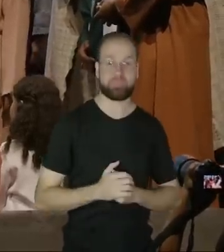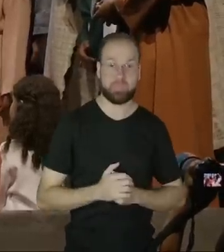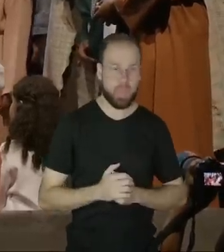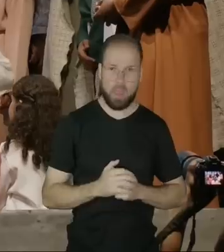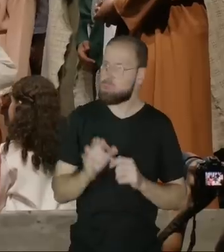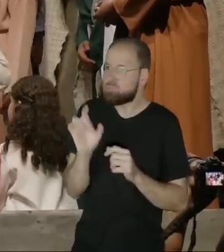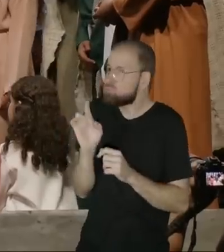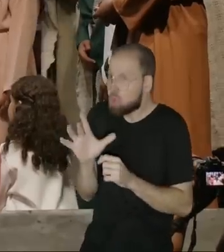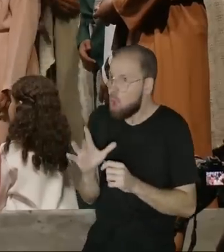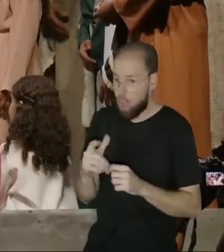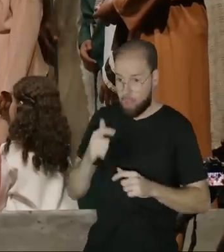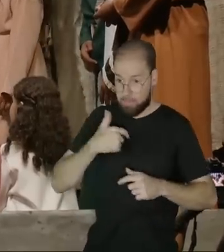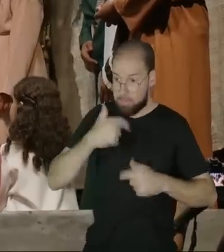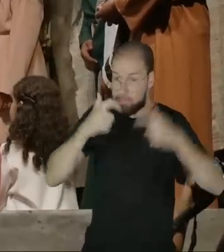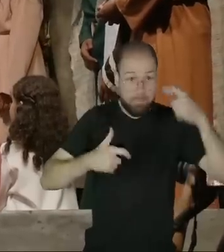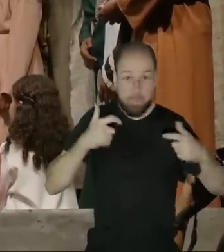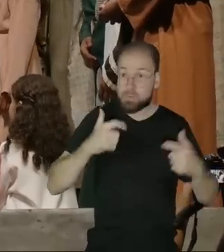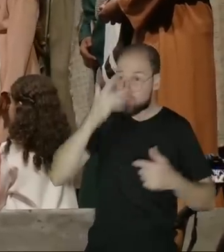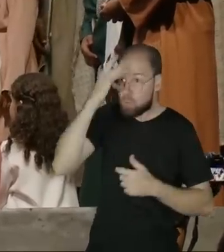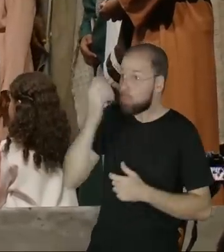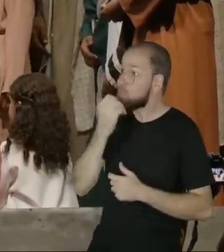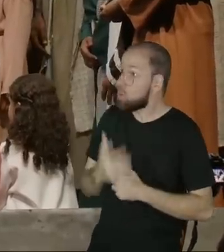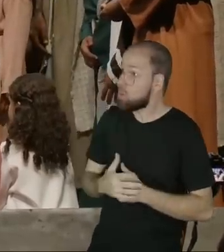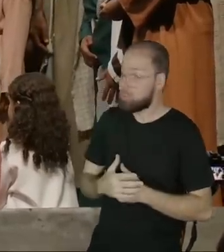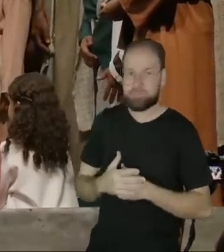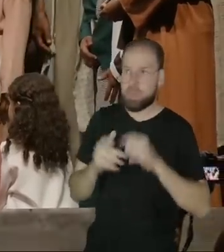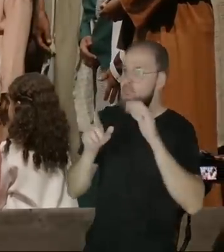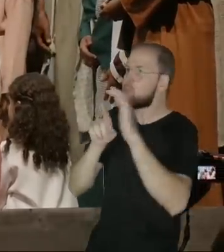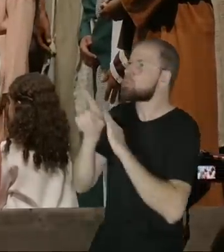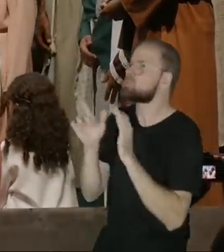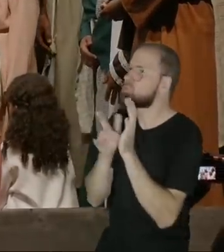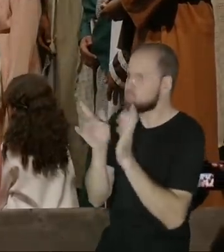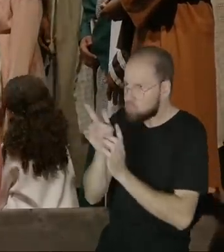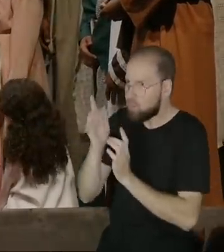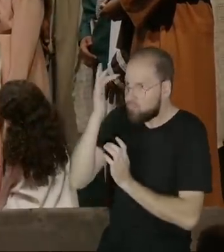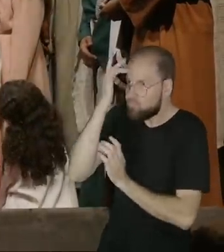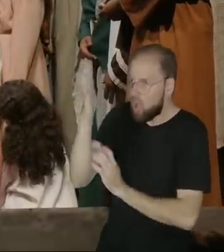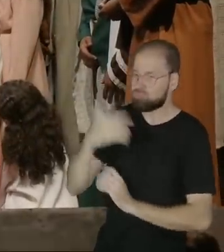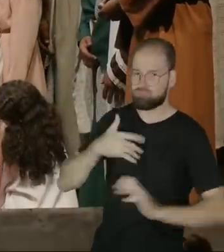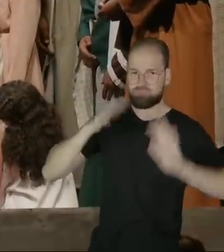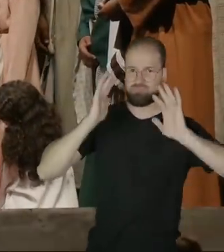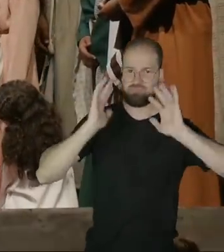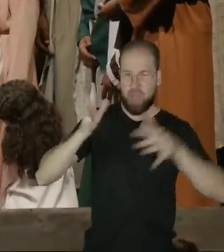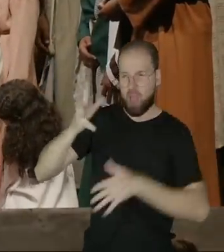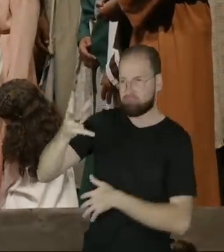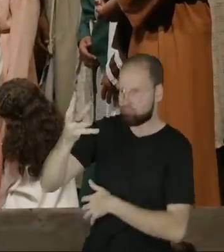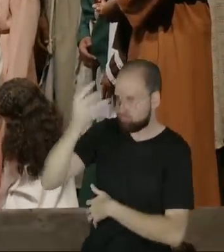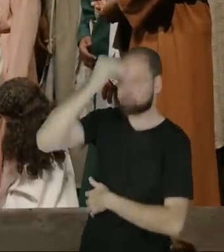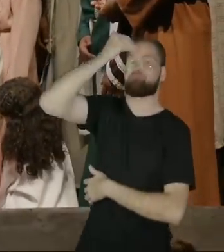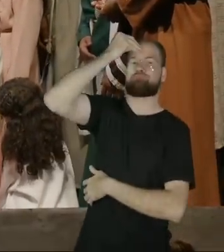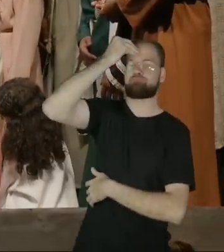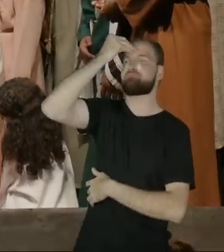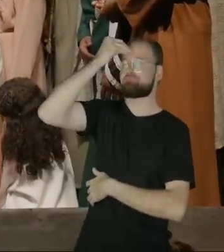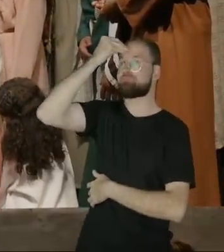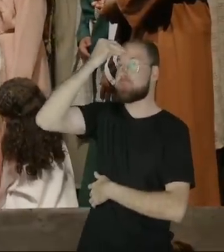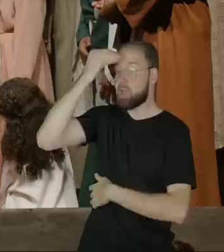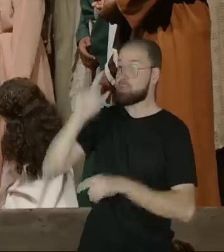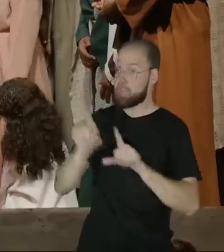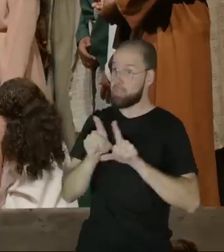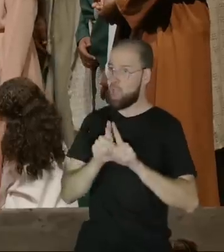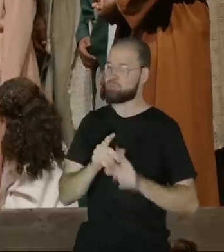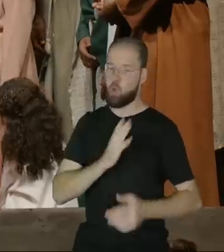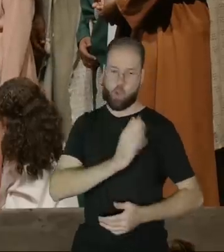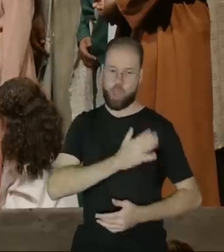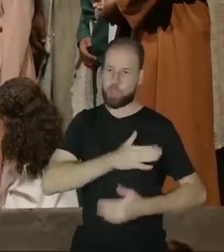sermos pessoas boas? Jesus, então é fácil. Já está tudo anotado na minha cabeça e no